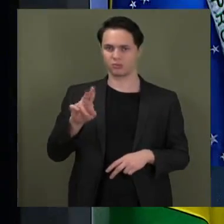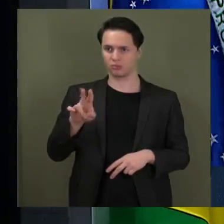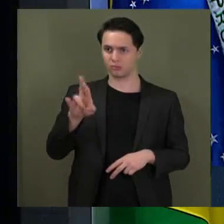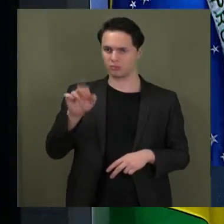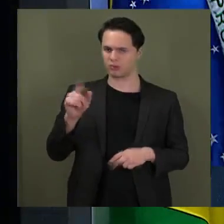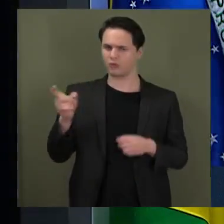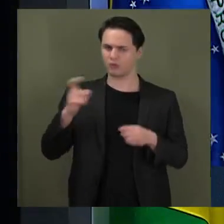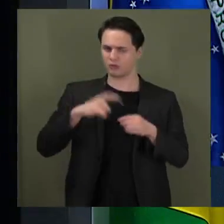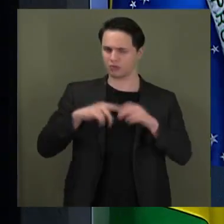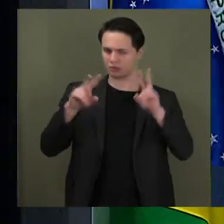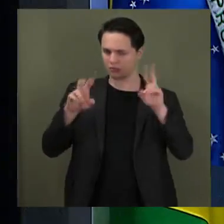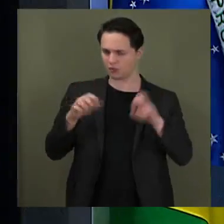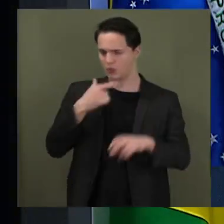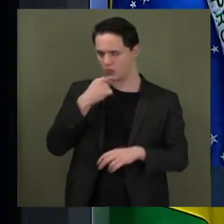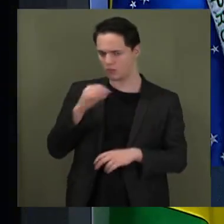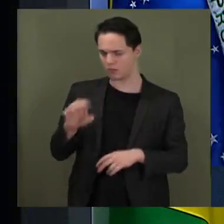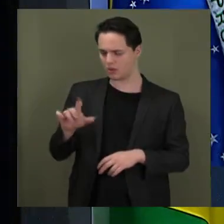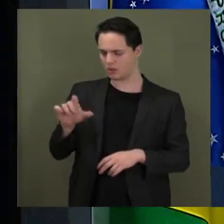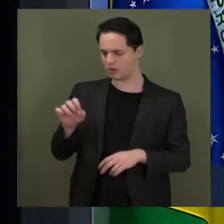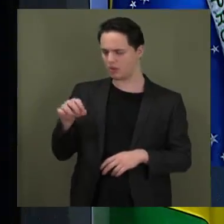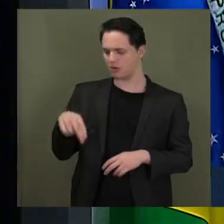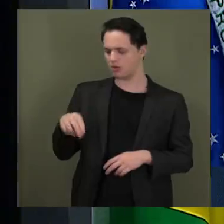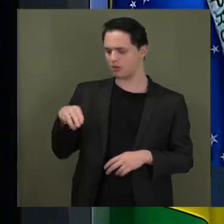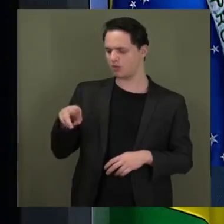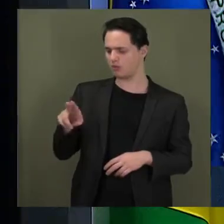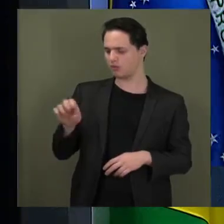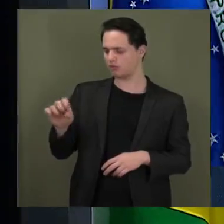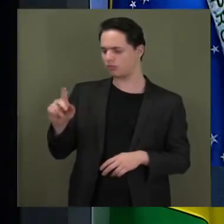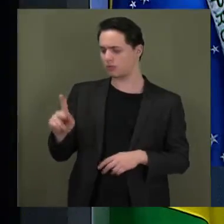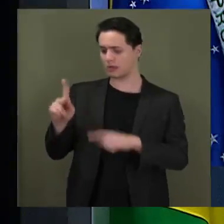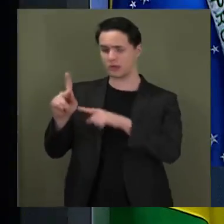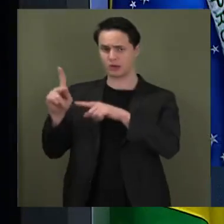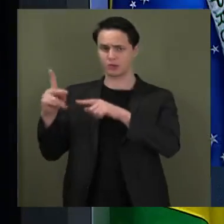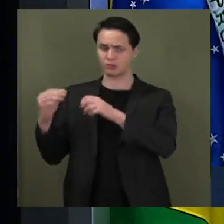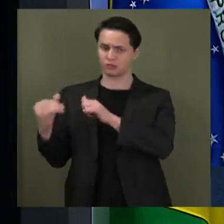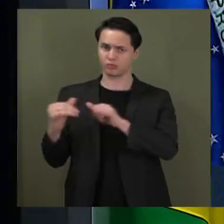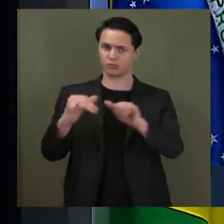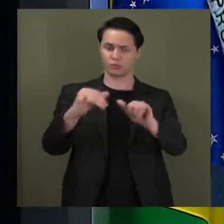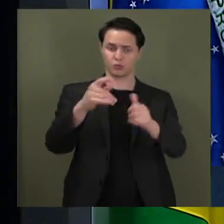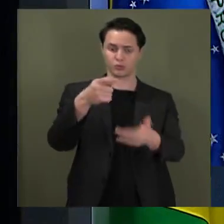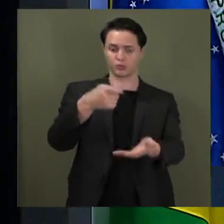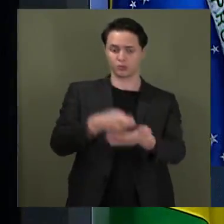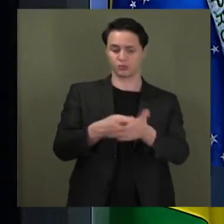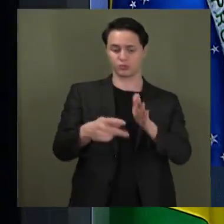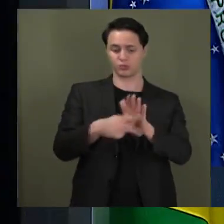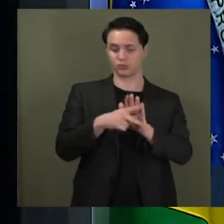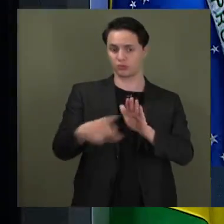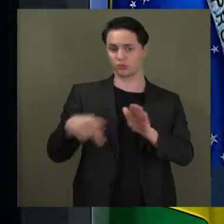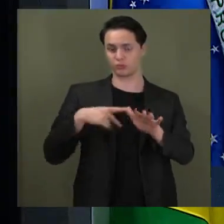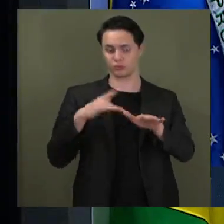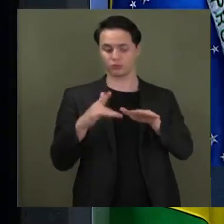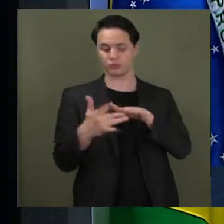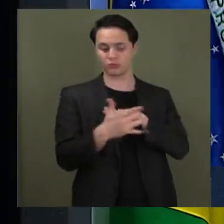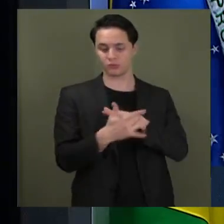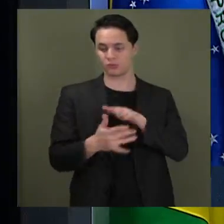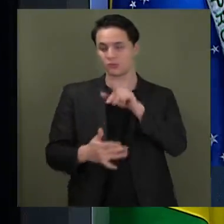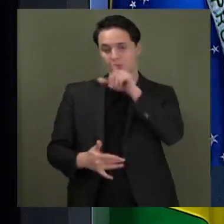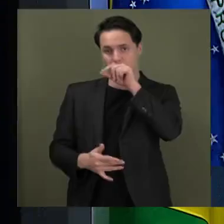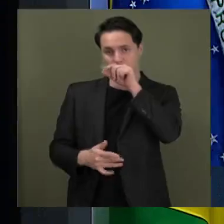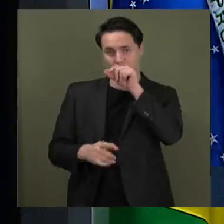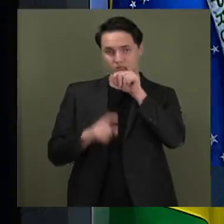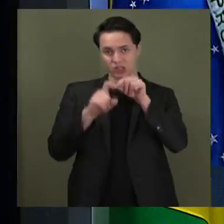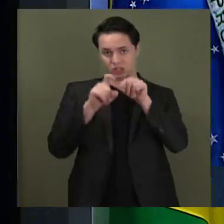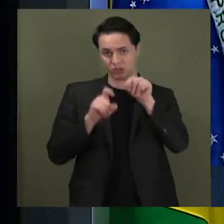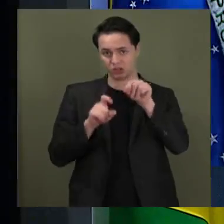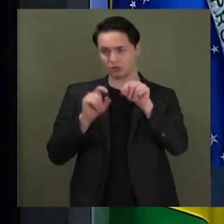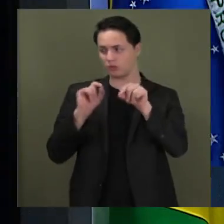assunto do momento, ele republicou o posicionamento institucional do X, questionando Alexandre de